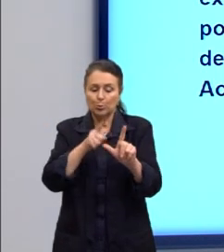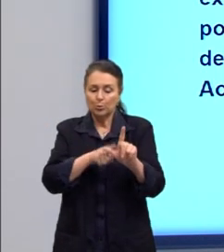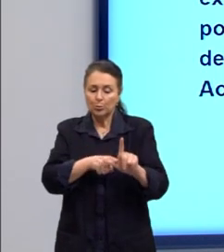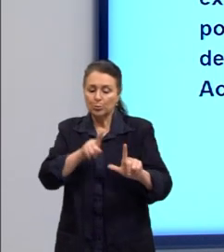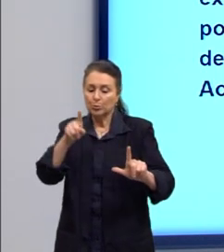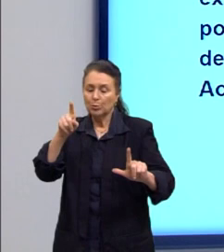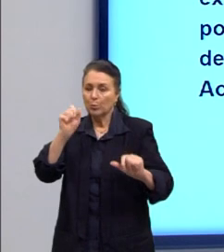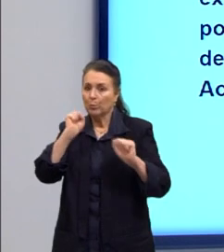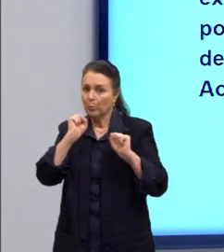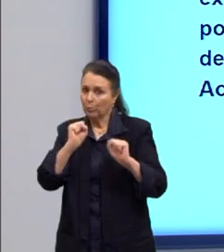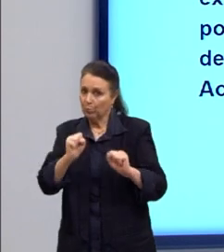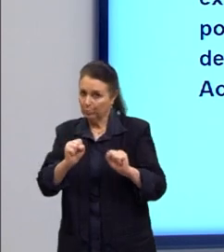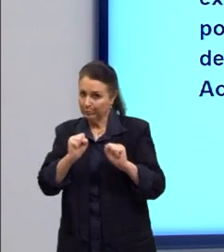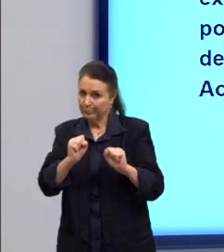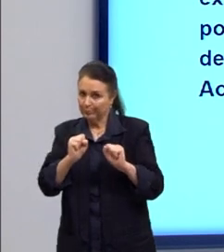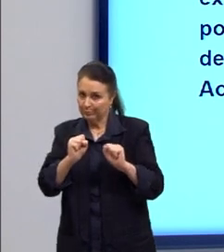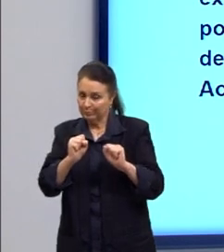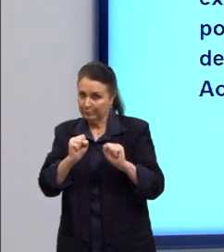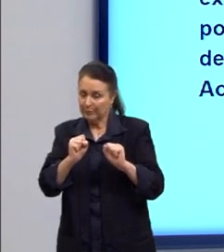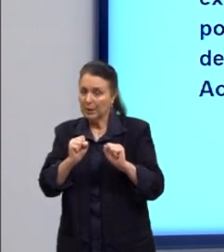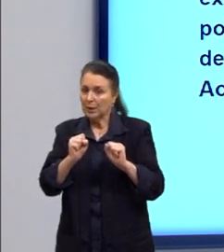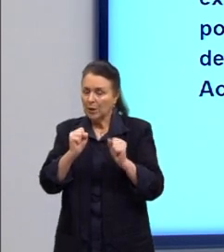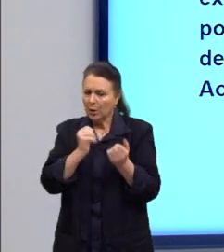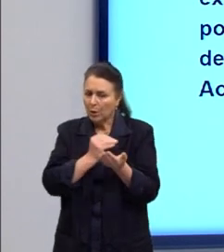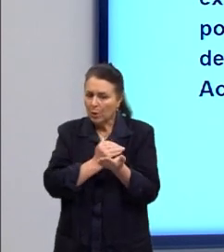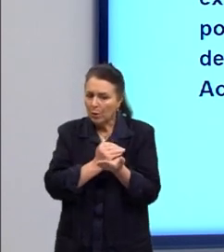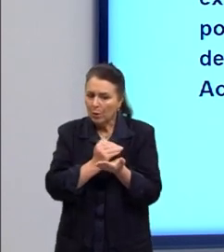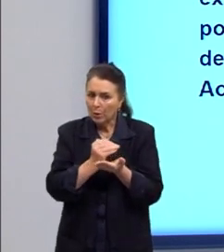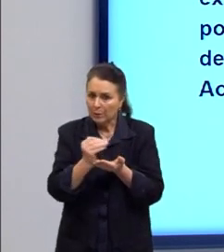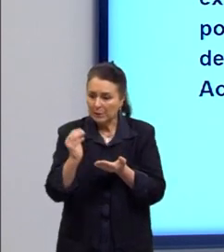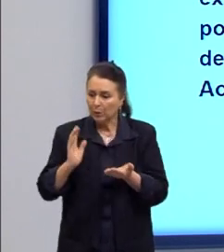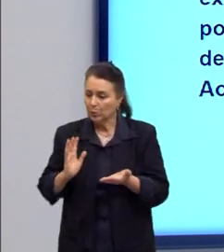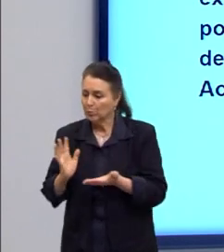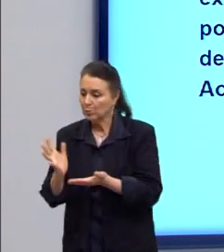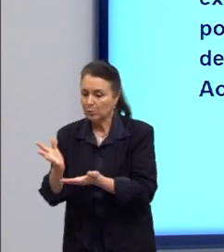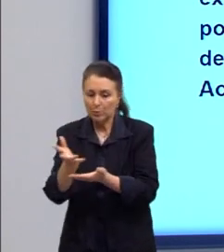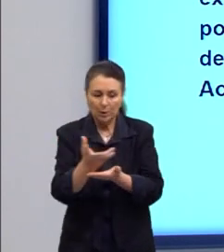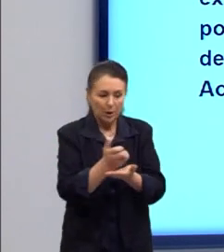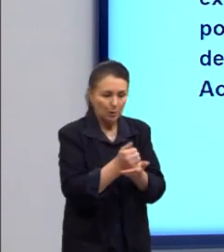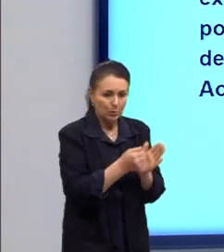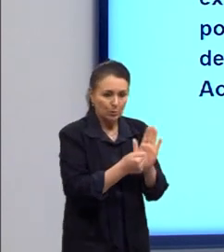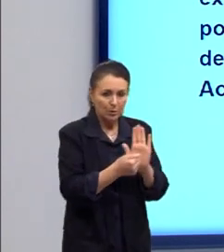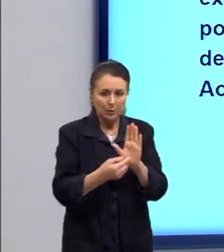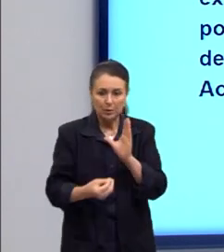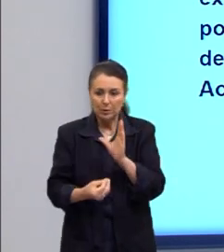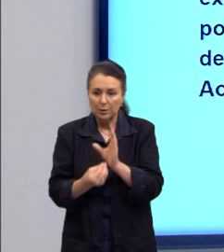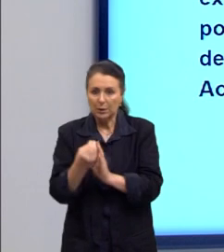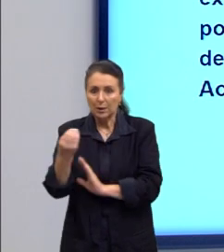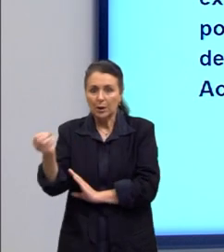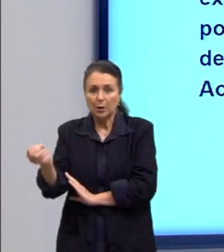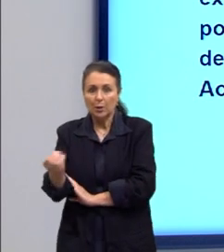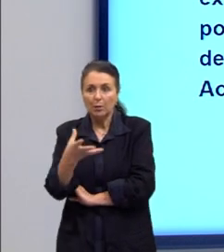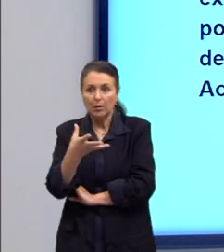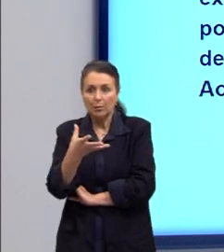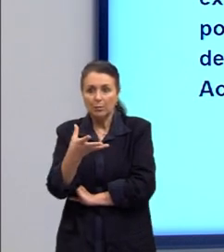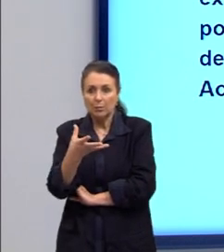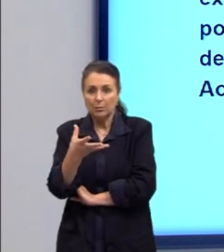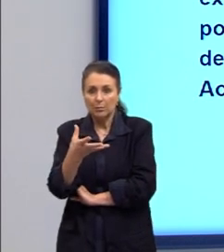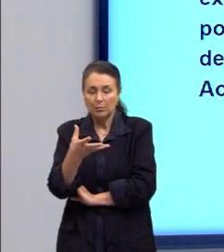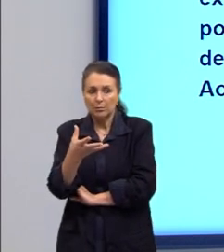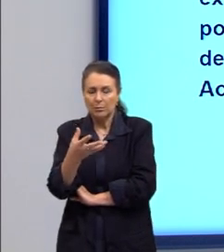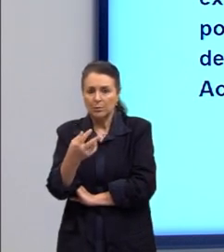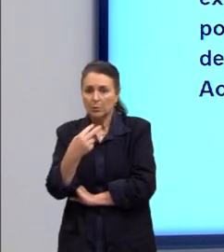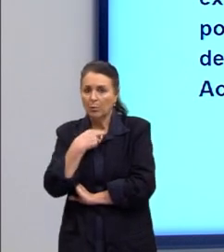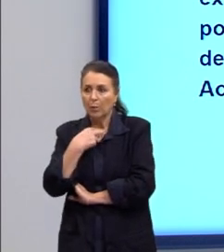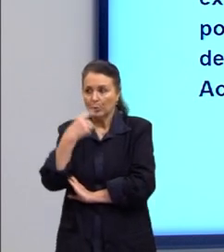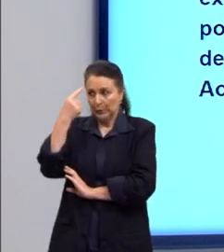pode-se a partir dos dados apresentados criar novos dados não se